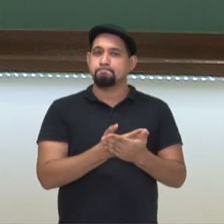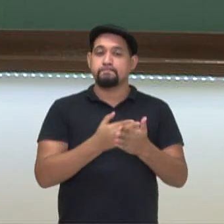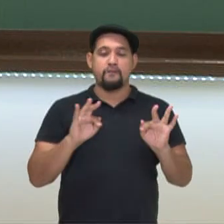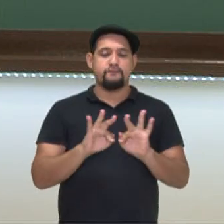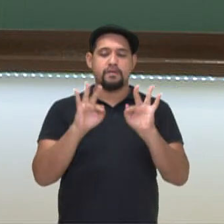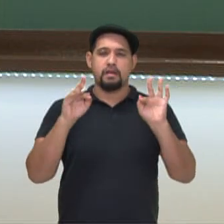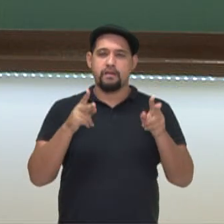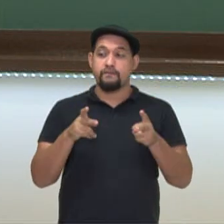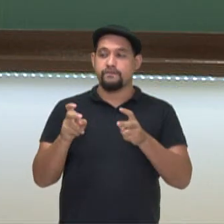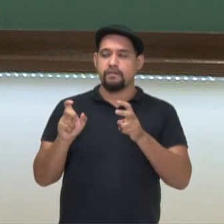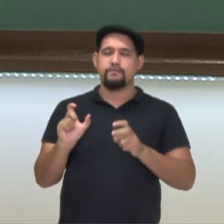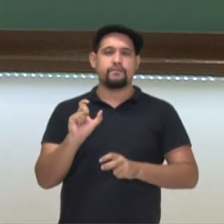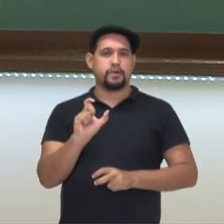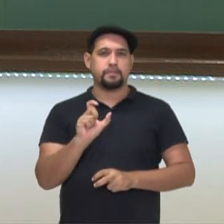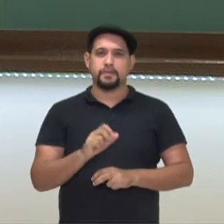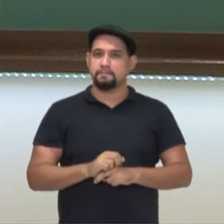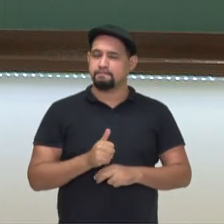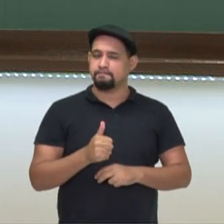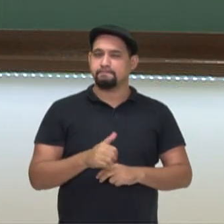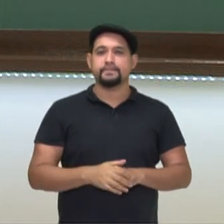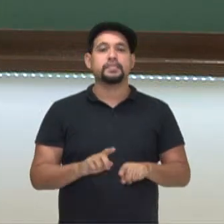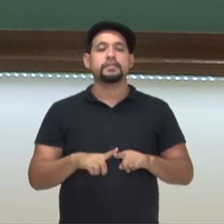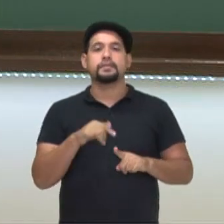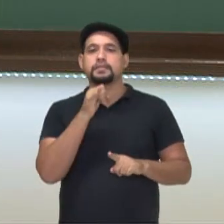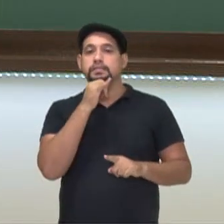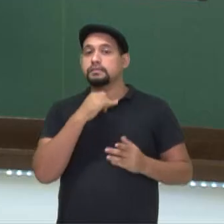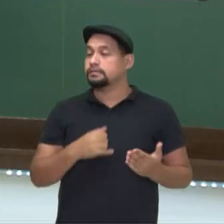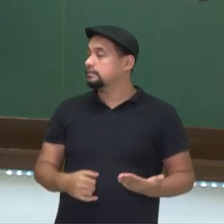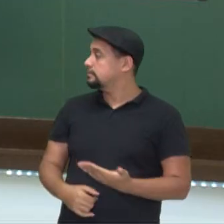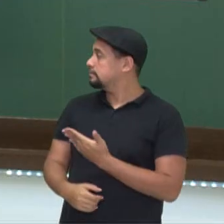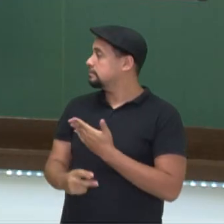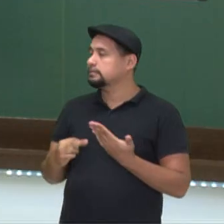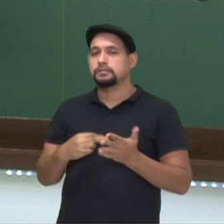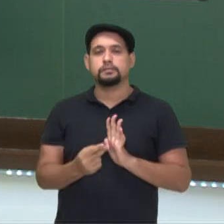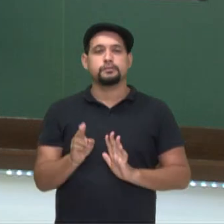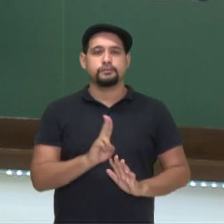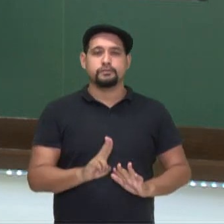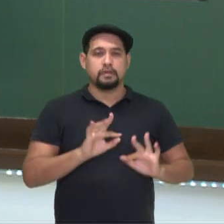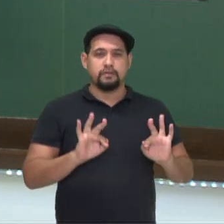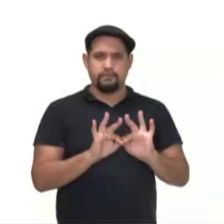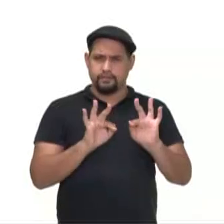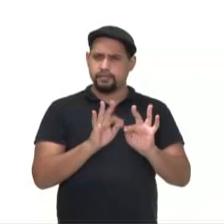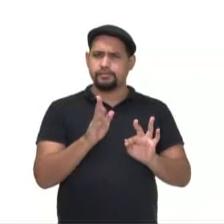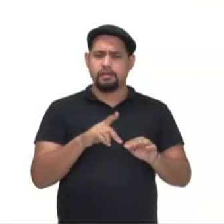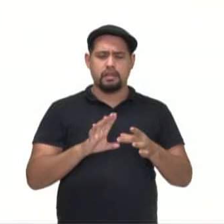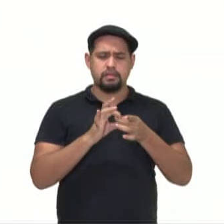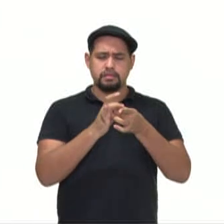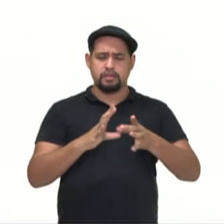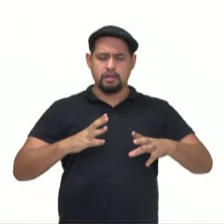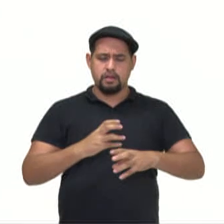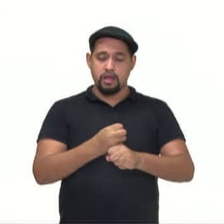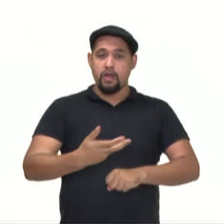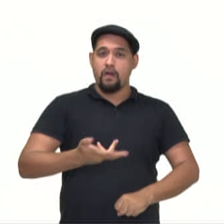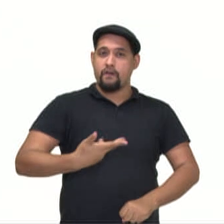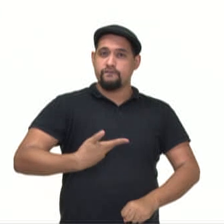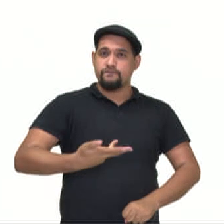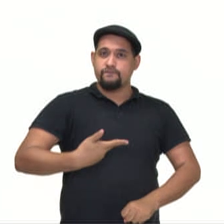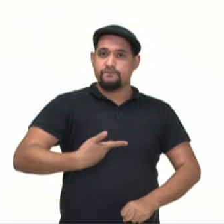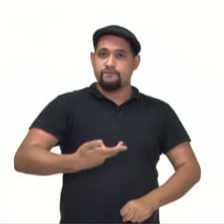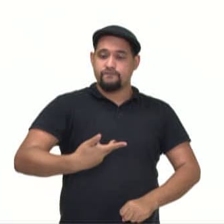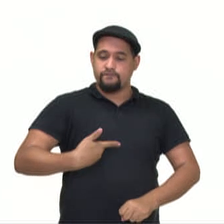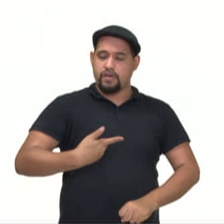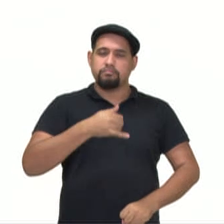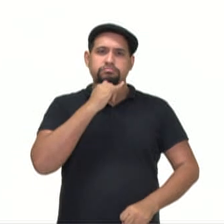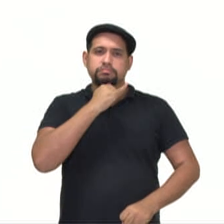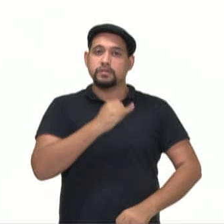você vai ver essa fórmula em algum momento. Beleza? Então tá ali, ó. Essa expressão é uma fórmula utilizada em física e permite calcular a velocidade de um corpo em queda